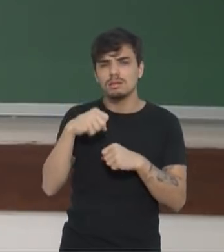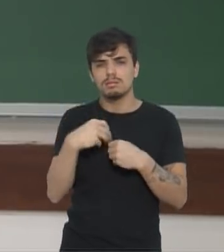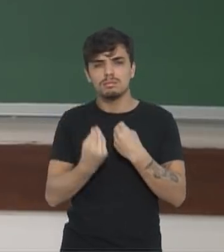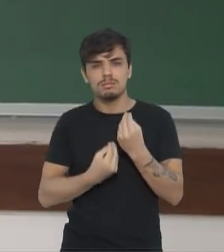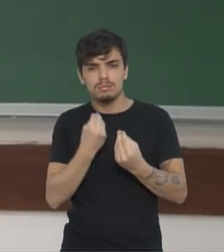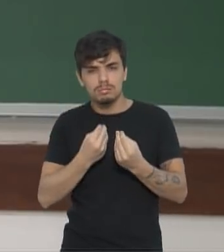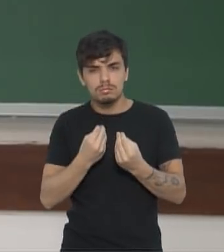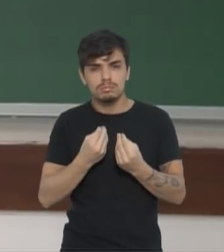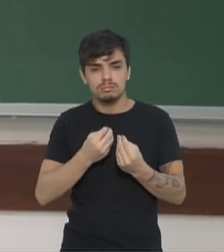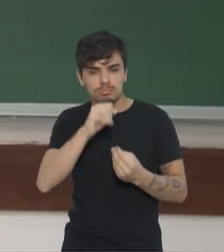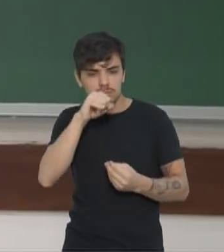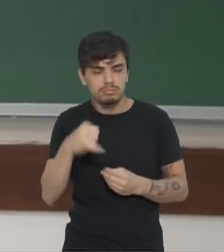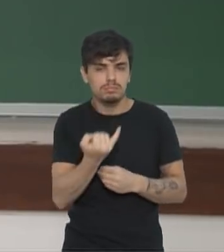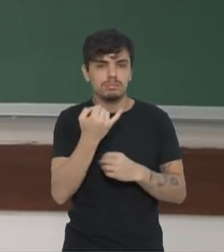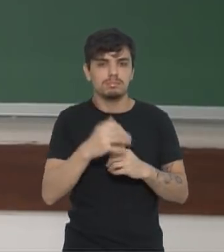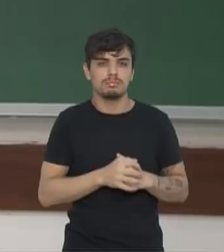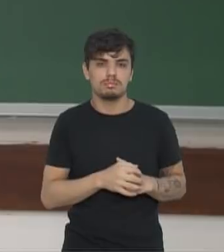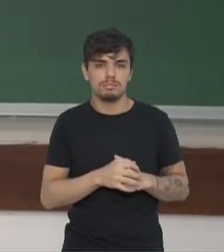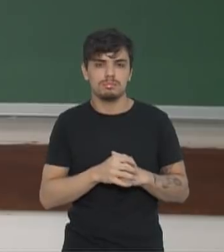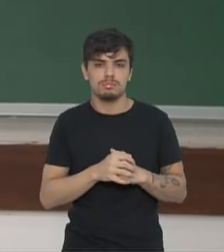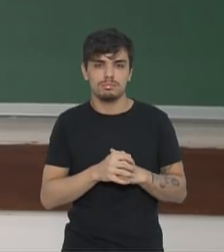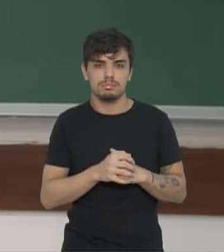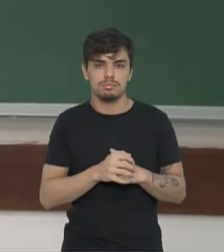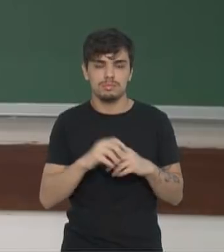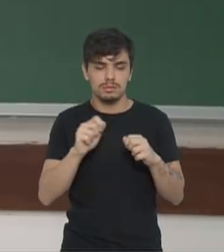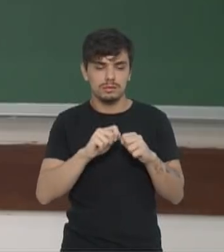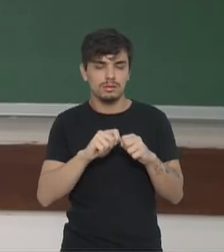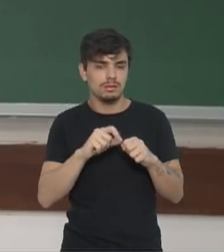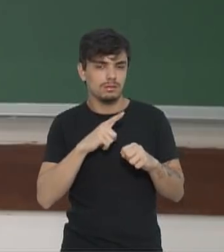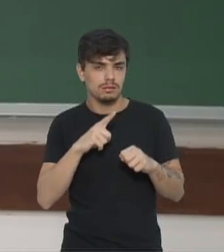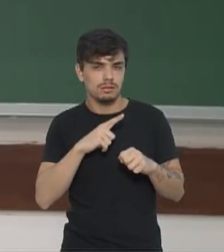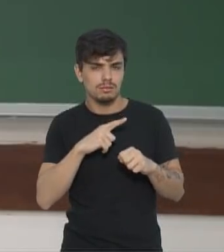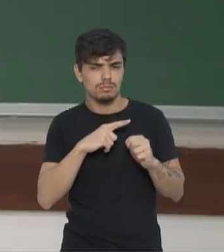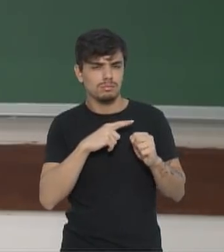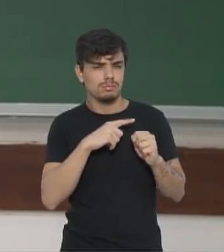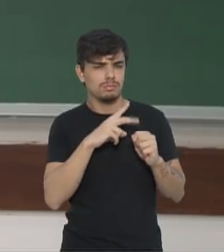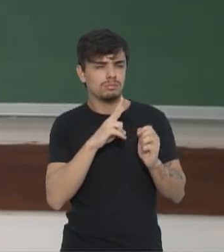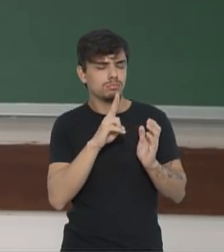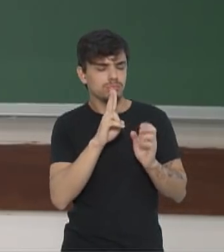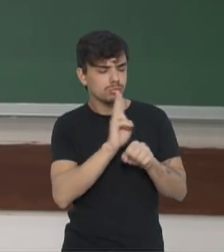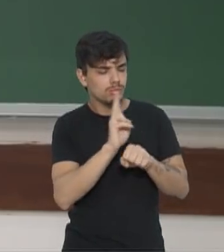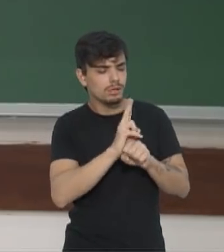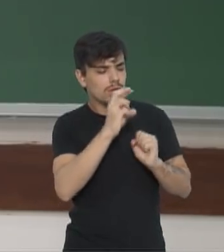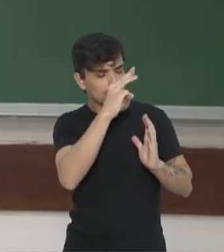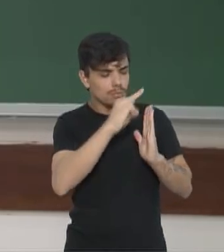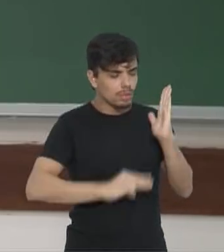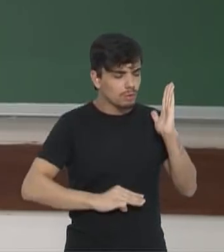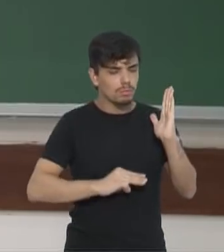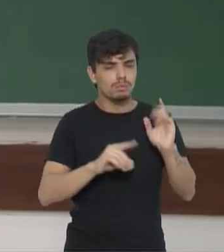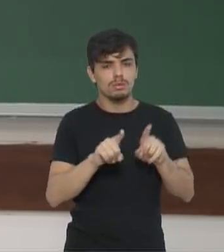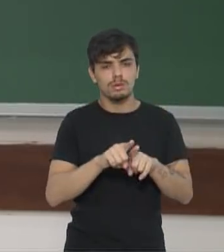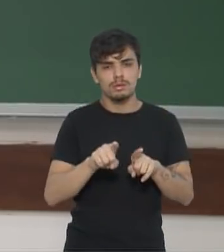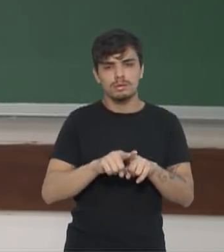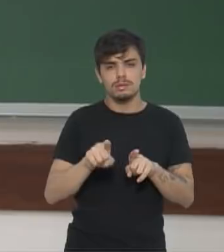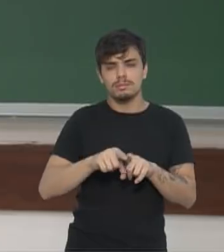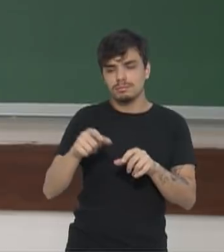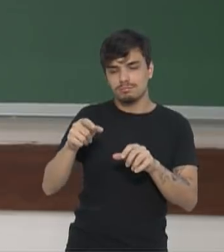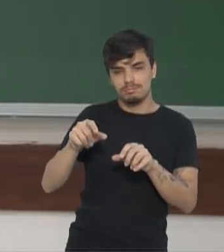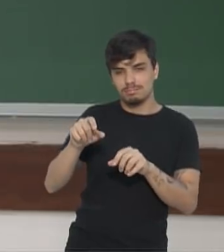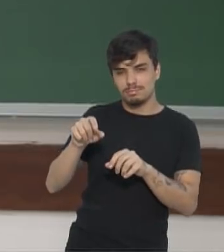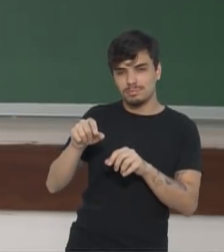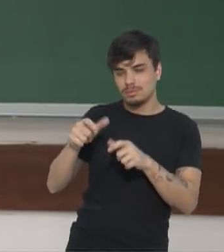se aventurem também, mas tendo todo um cuidado metodológico, um olhar sobre, chamado principalmente esses sites,